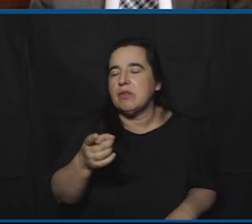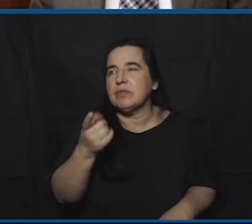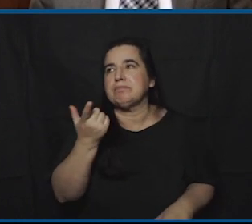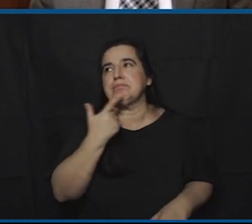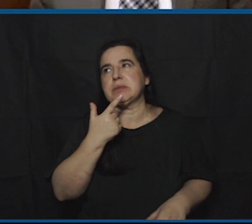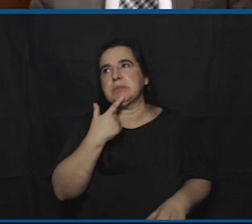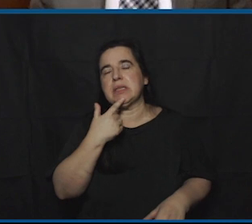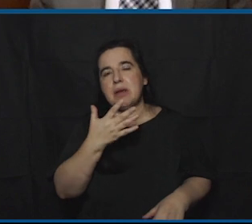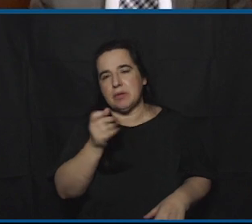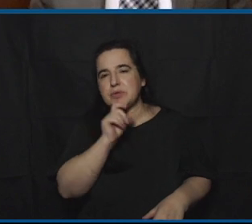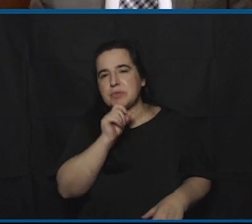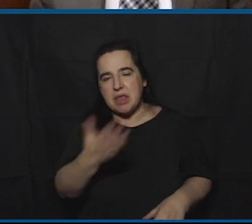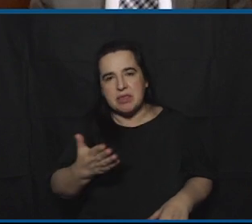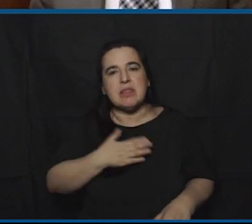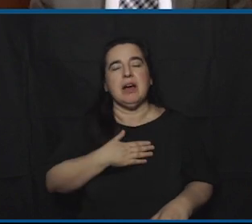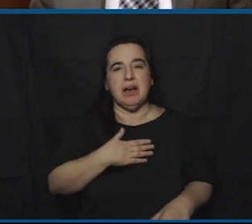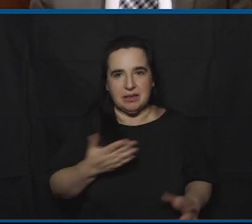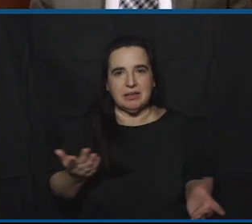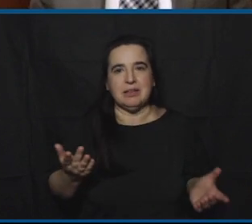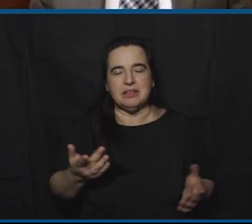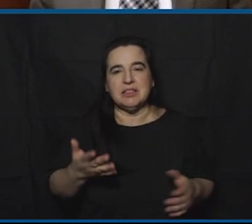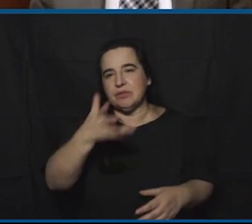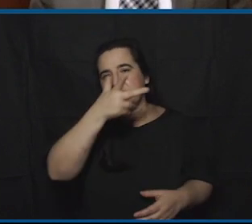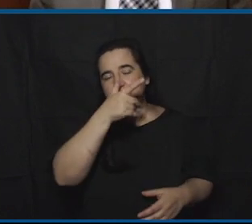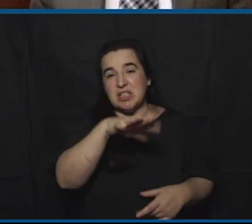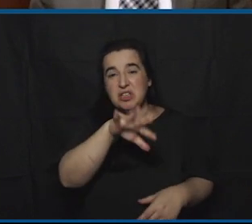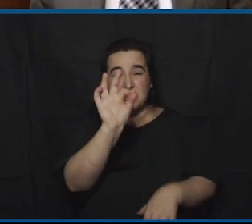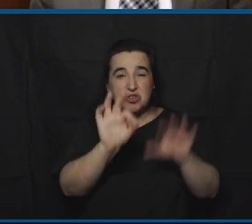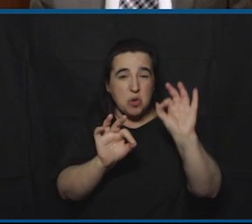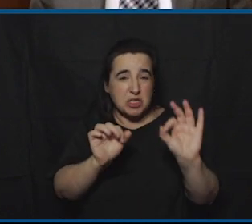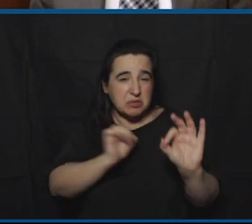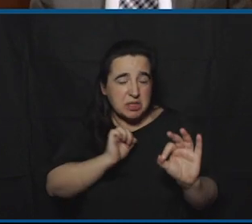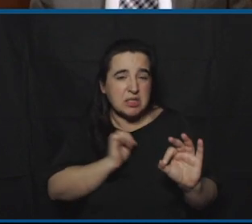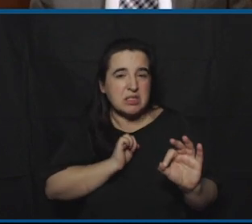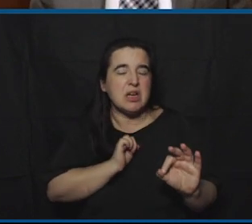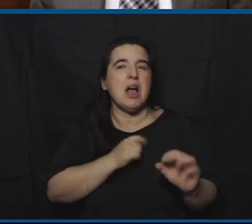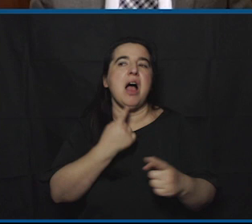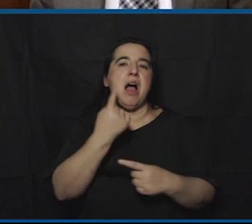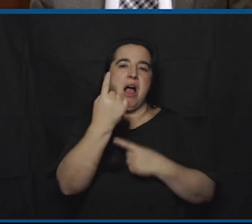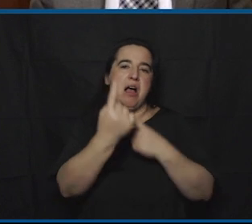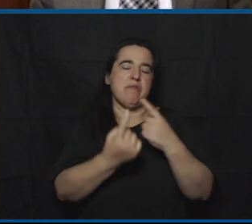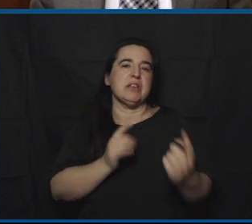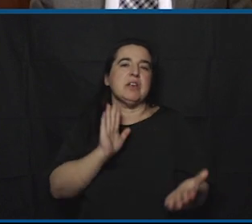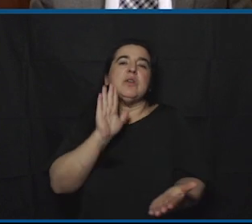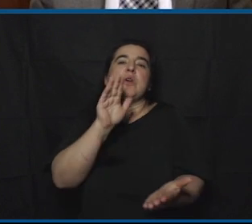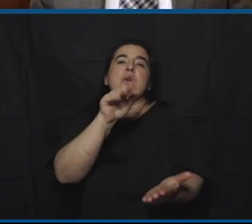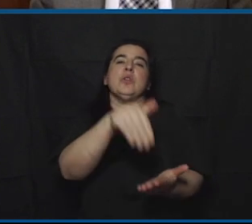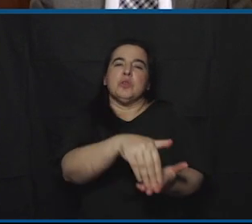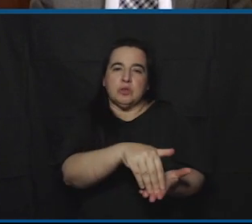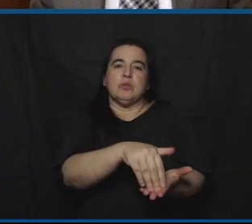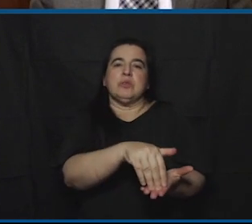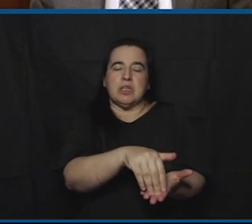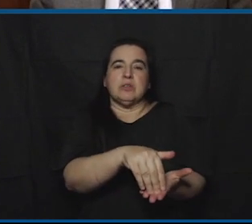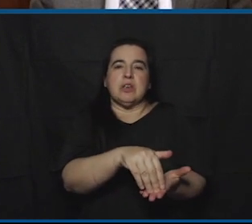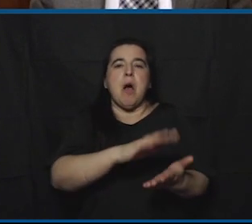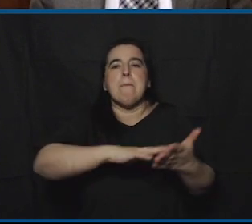permite-me perceber que, infelizmente, as minhas escolhas, por vezes, levam-me a esta reorientação de